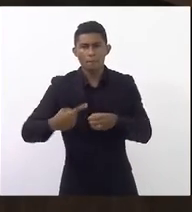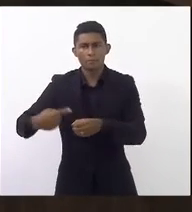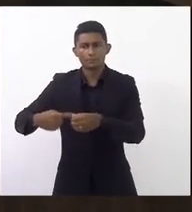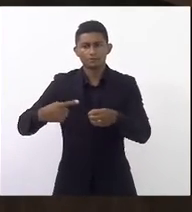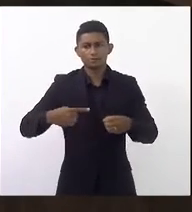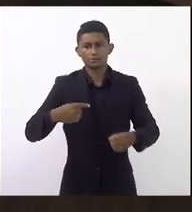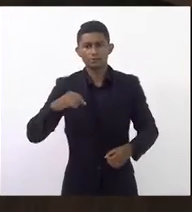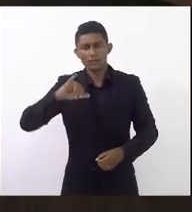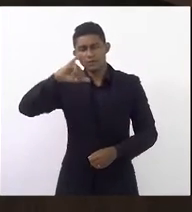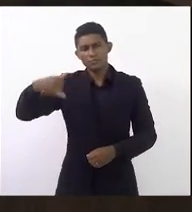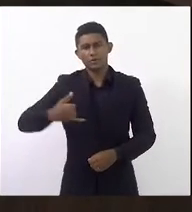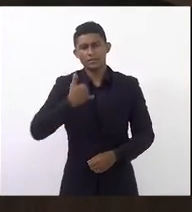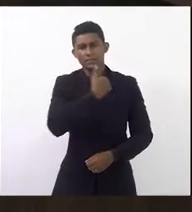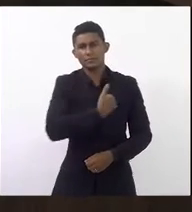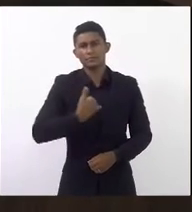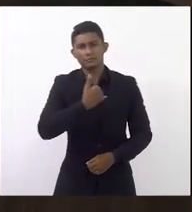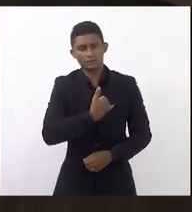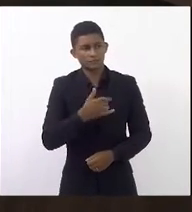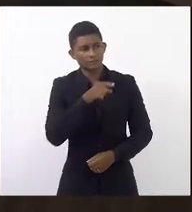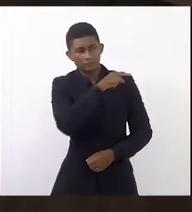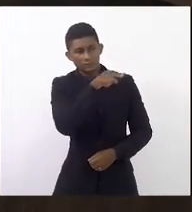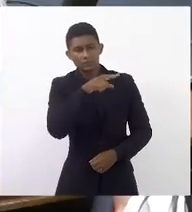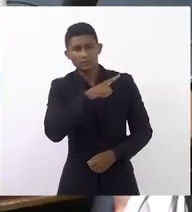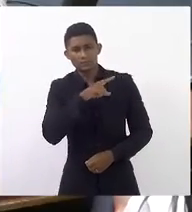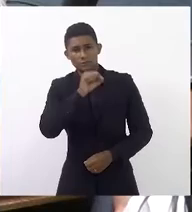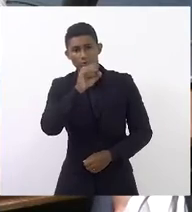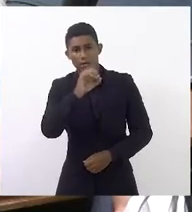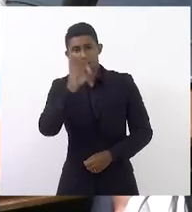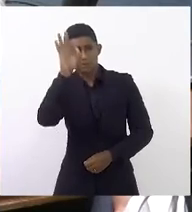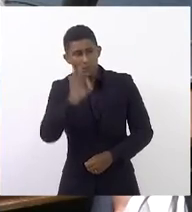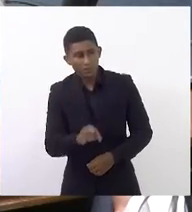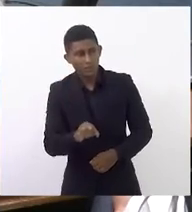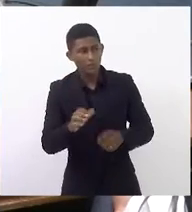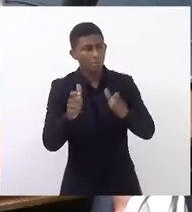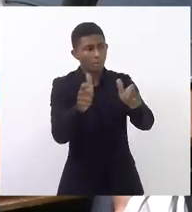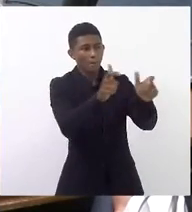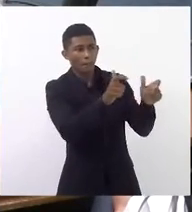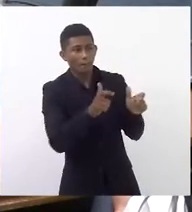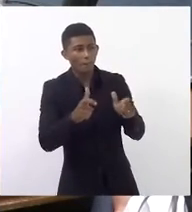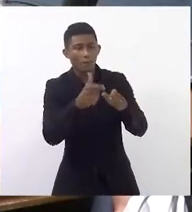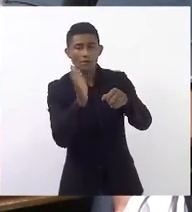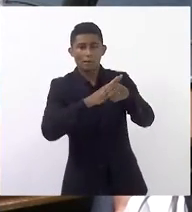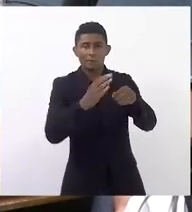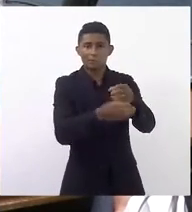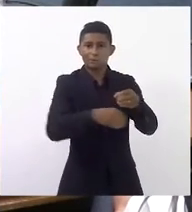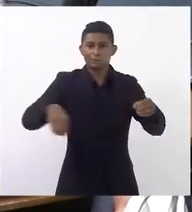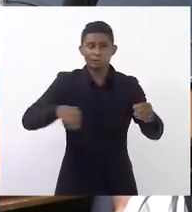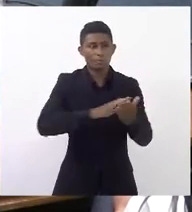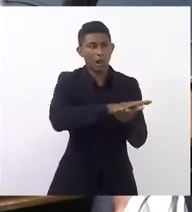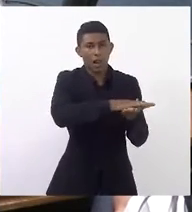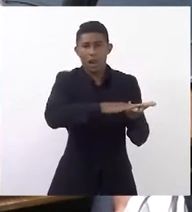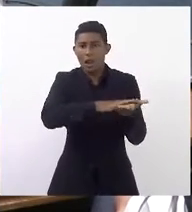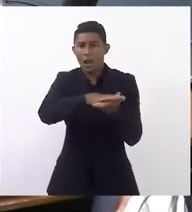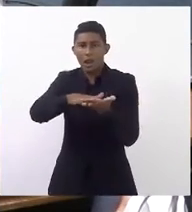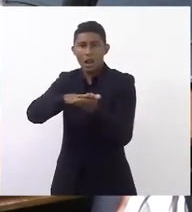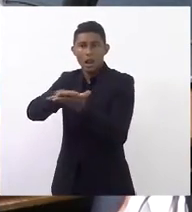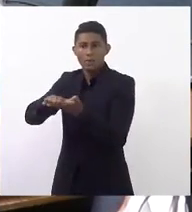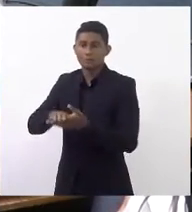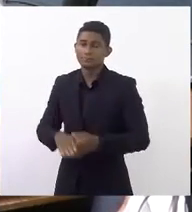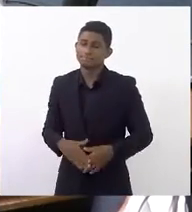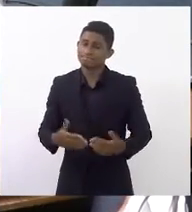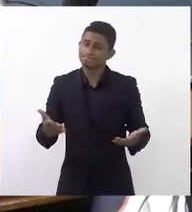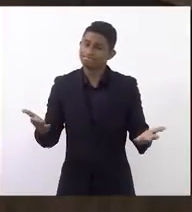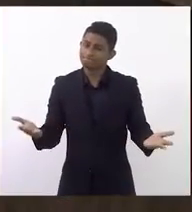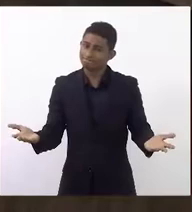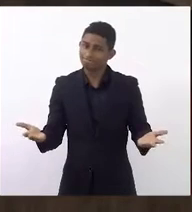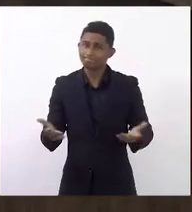exemplo, têm mais de 80% do seu território não saneado, então é uma realidade